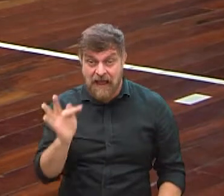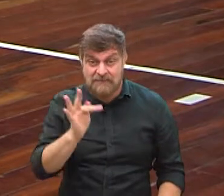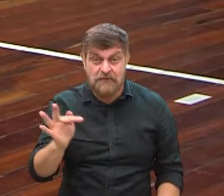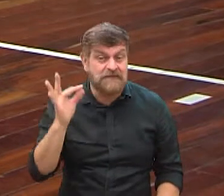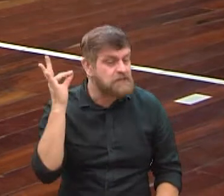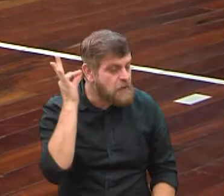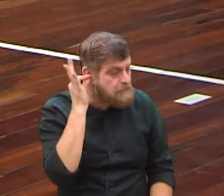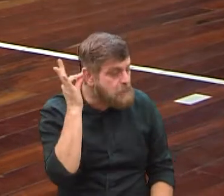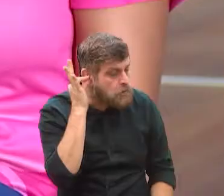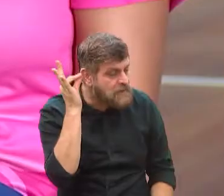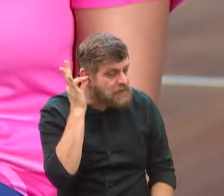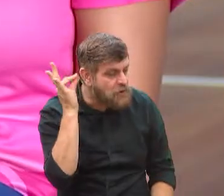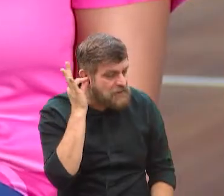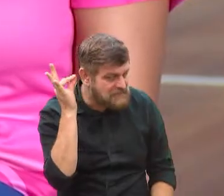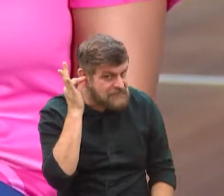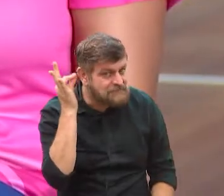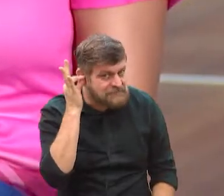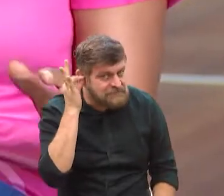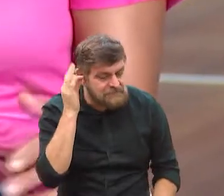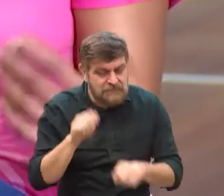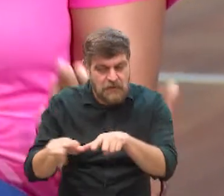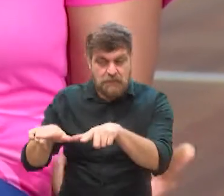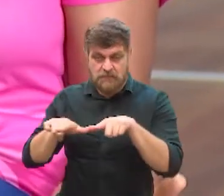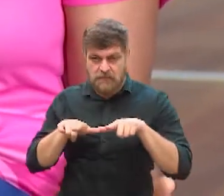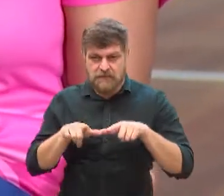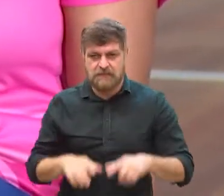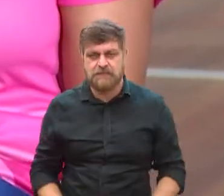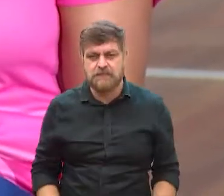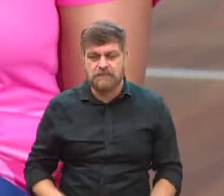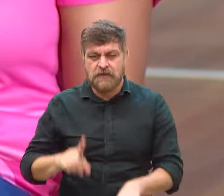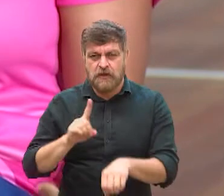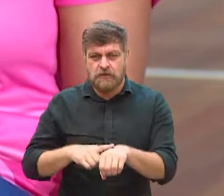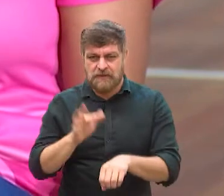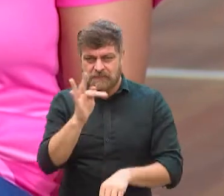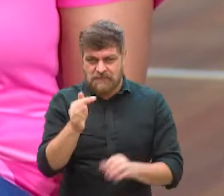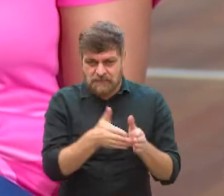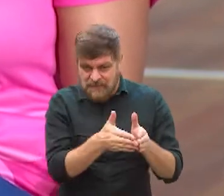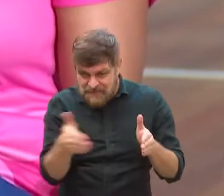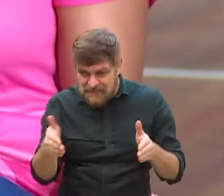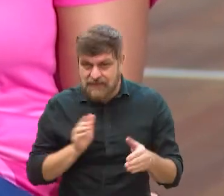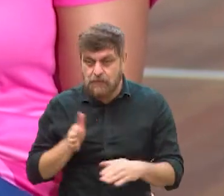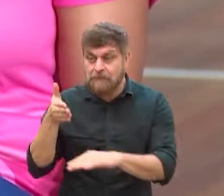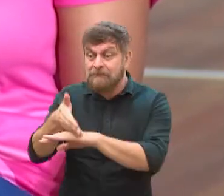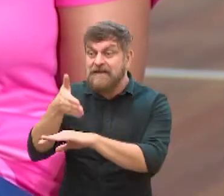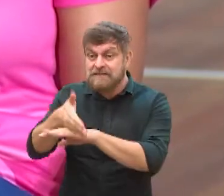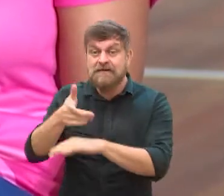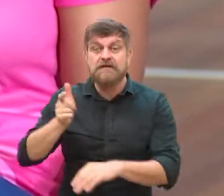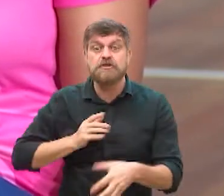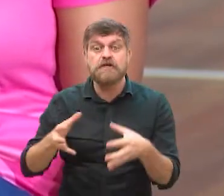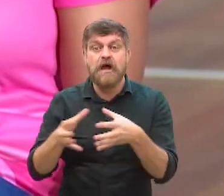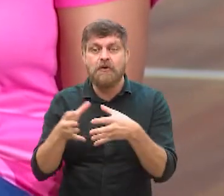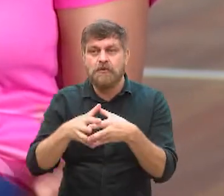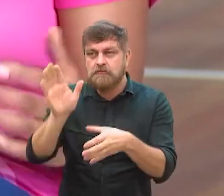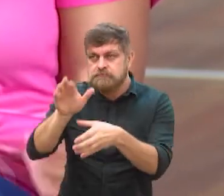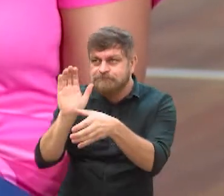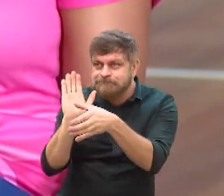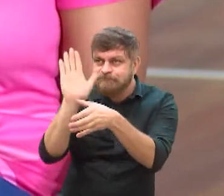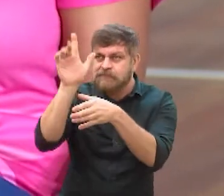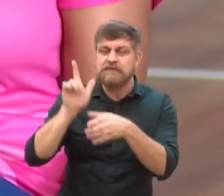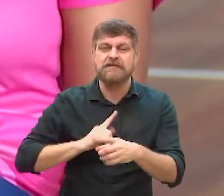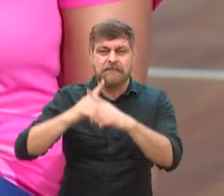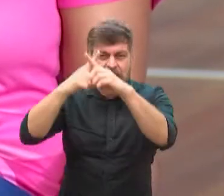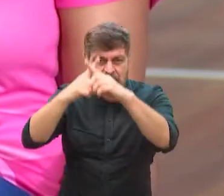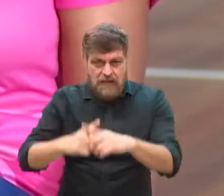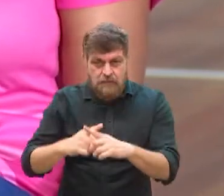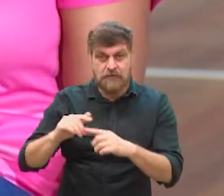Ponta Grossa. Tá. E enquanto eu estava fazendo a faculdade, eu jogava no time lá também. Tinha um time, também disputava